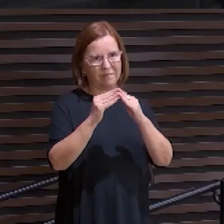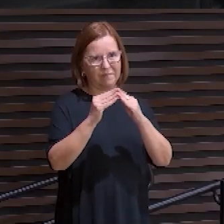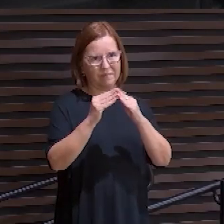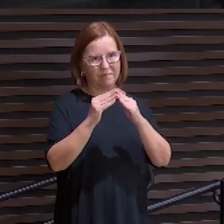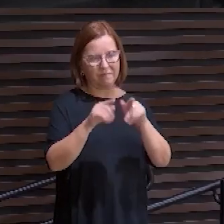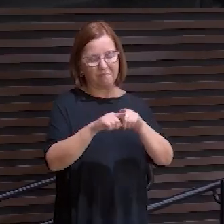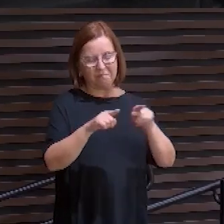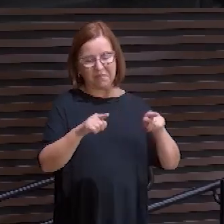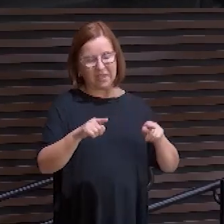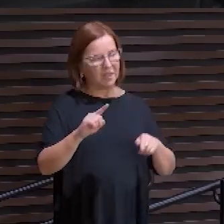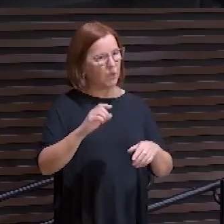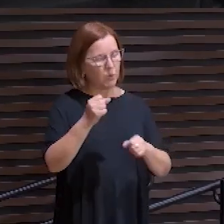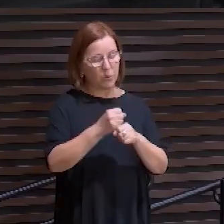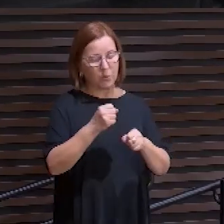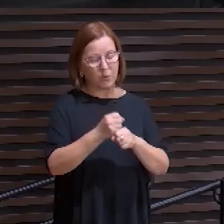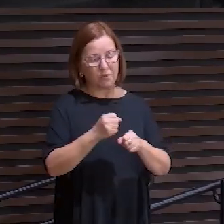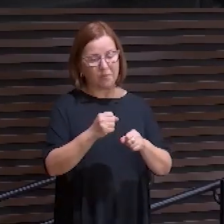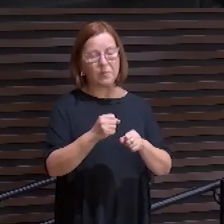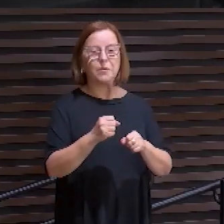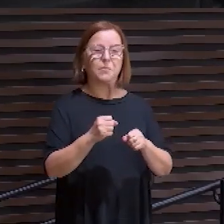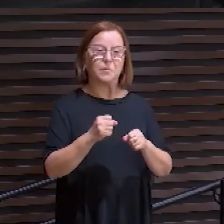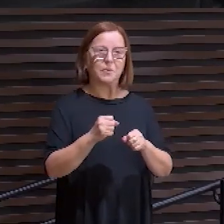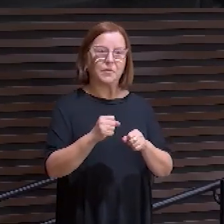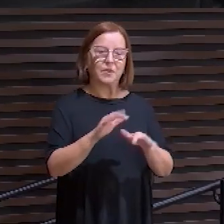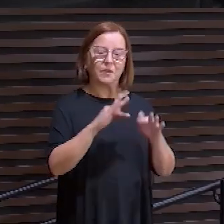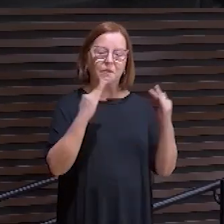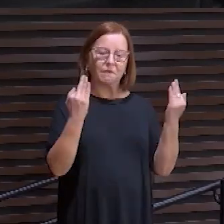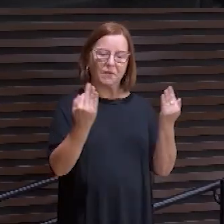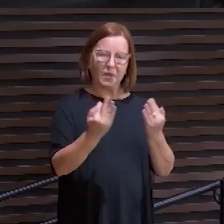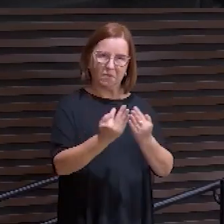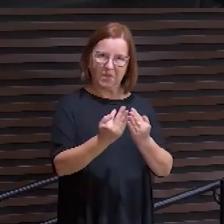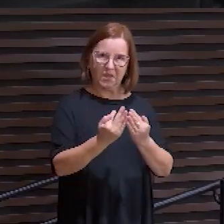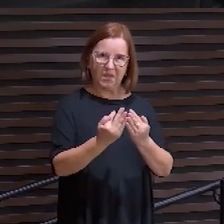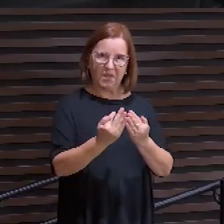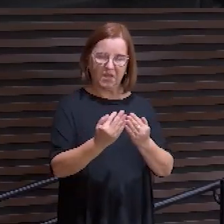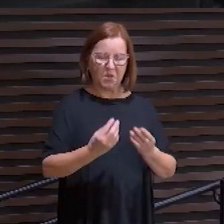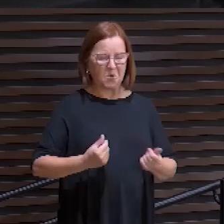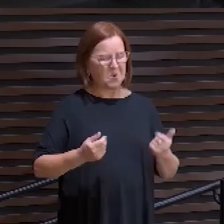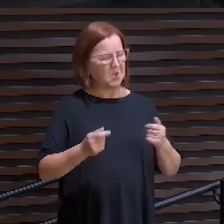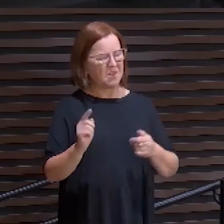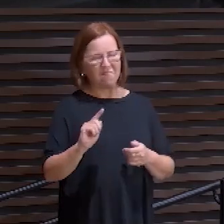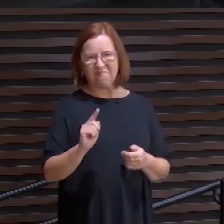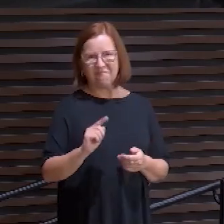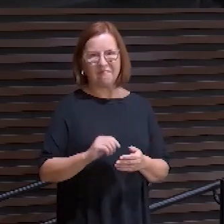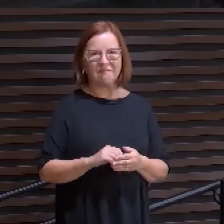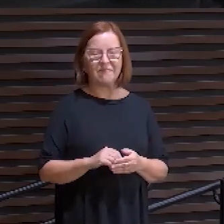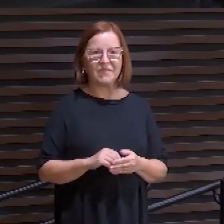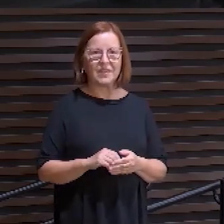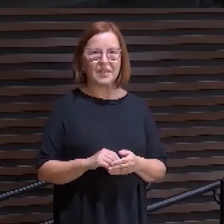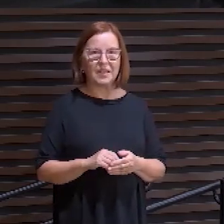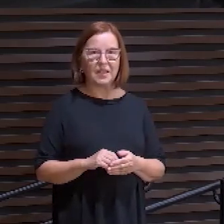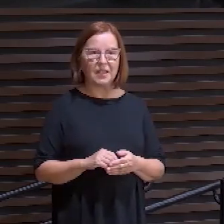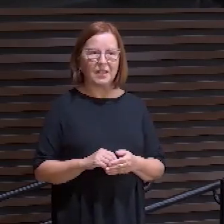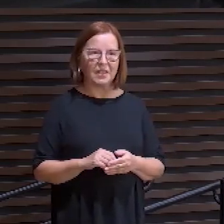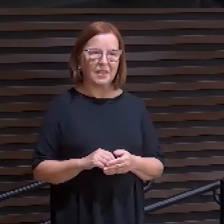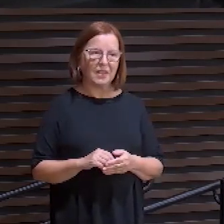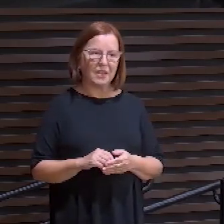mas nós não construímos o lar com dinheiro nem com pedras. Nós construímos o